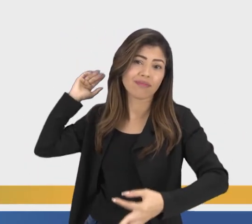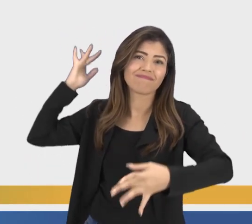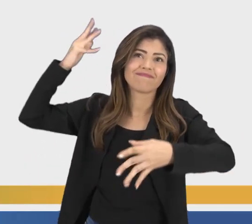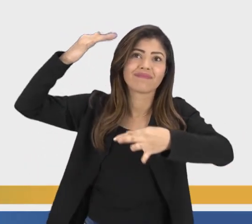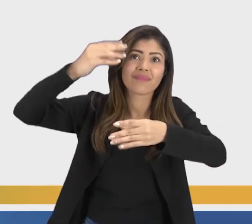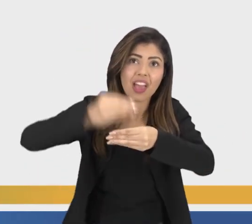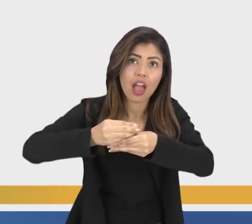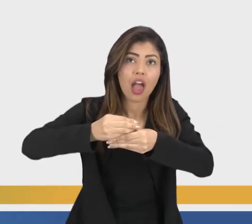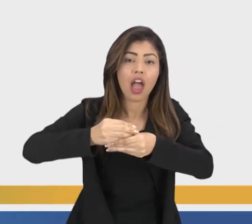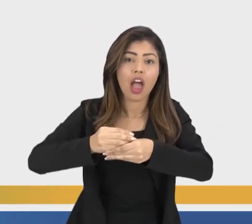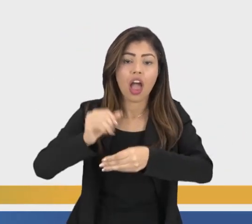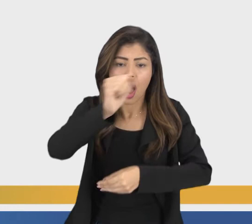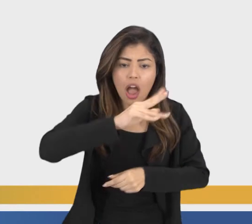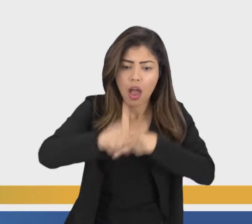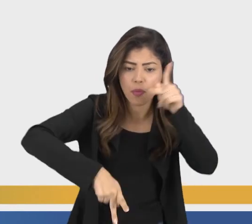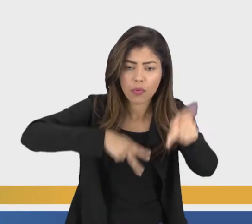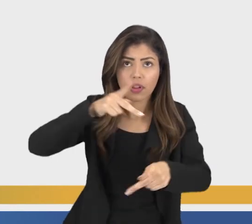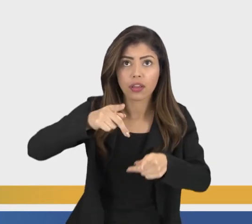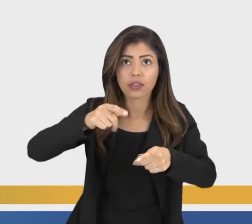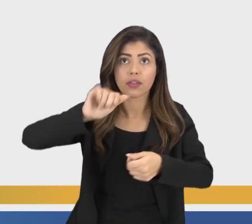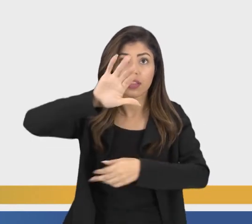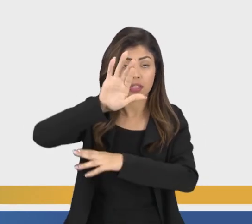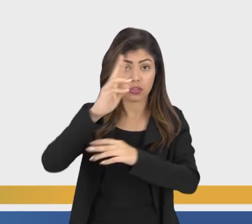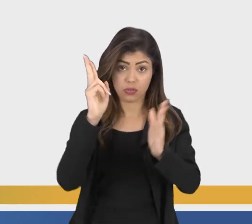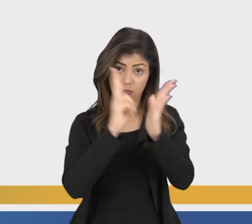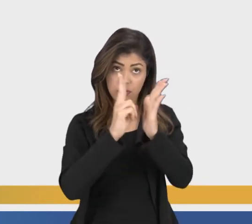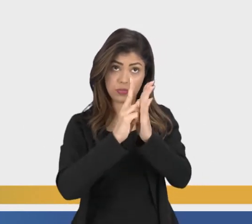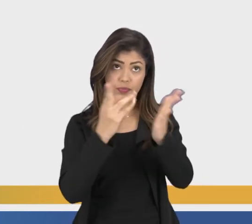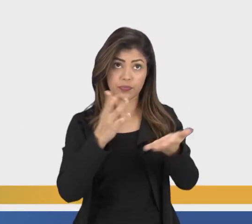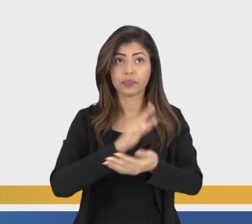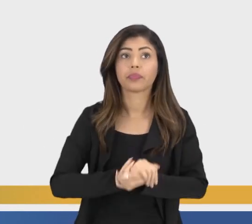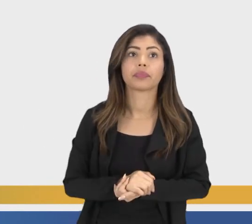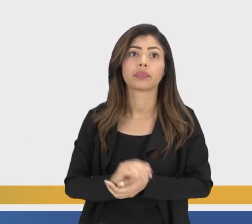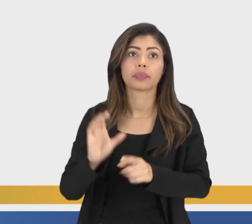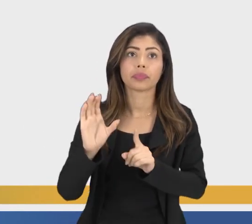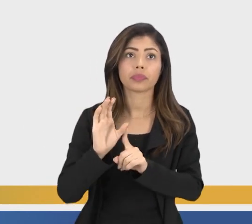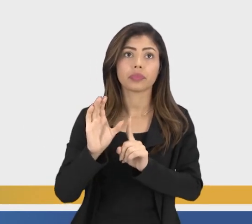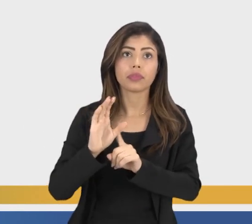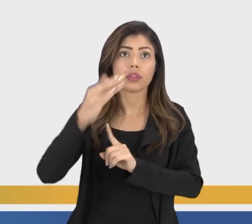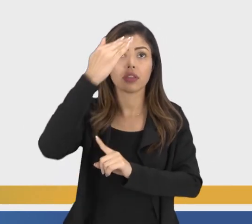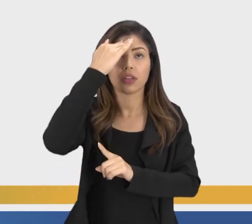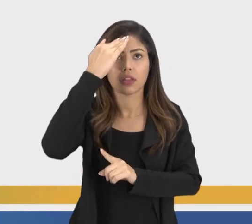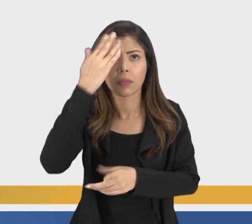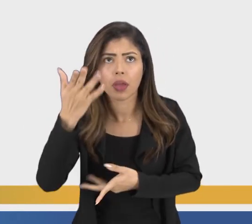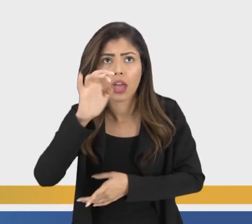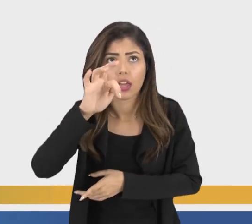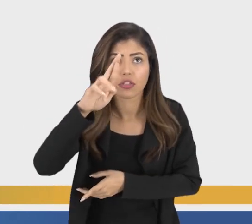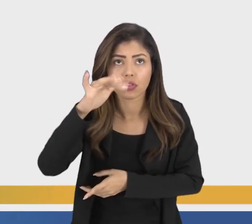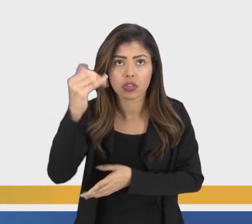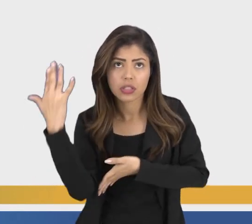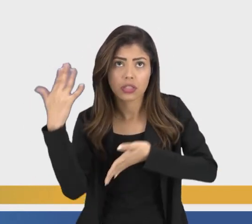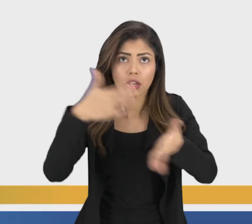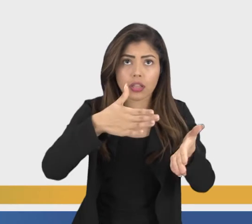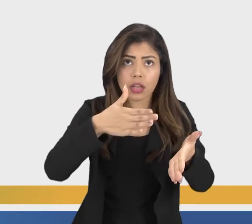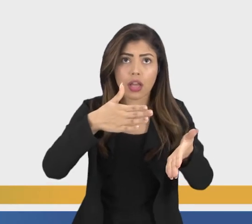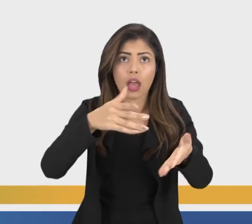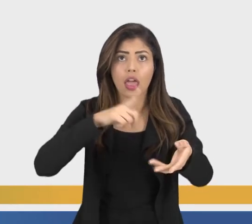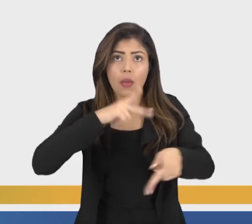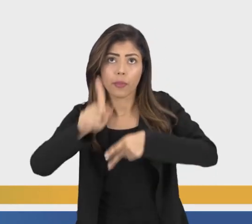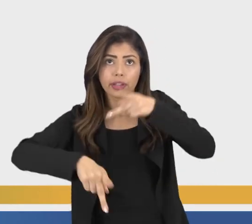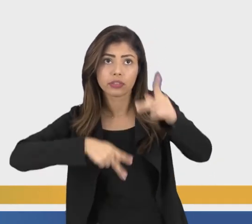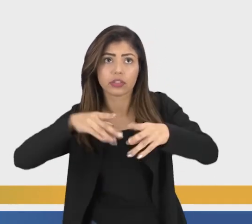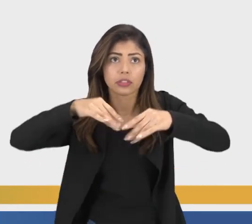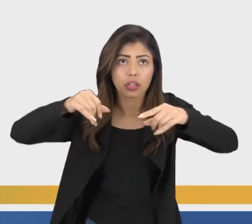comum às populações ameríndias. Letra C, compreensão etnocêntrica acerca